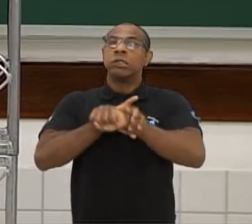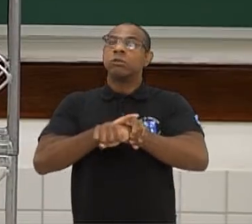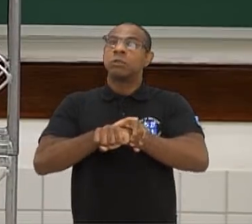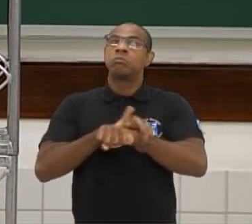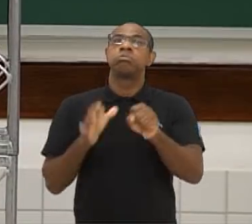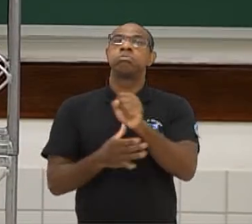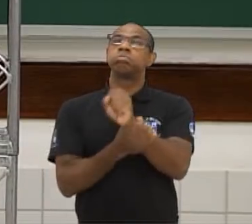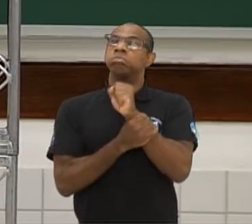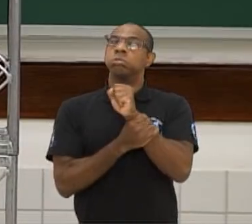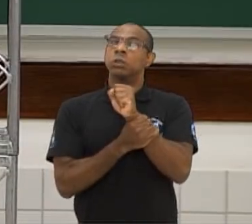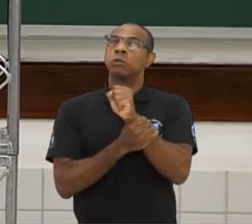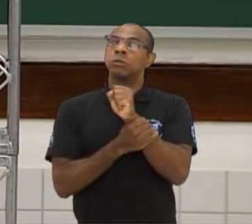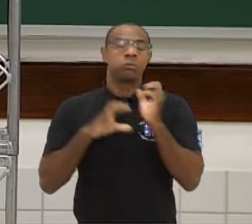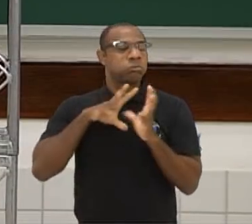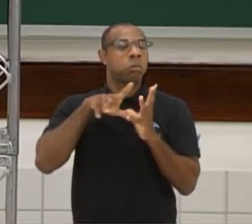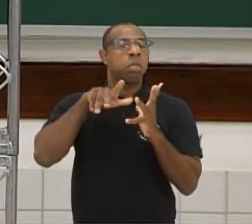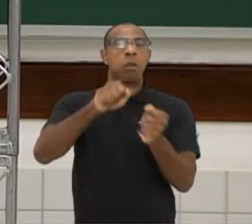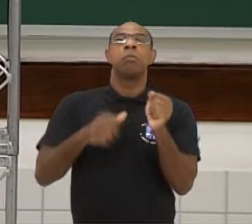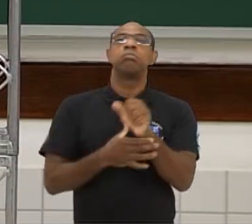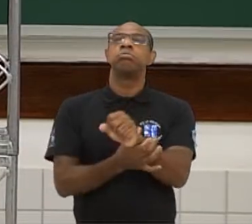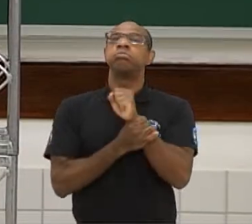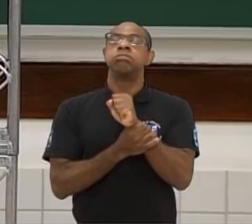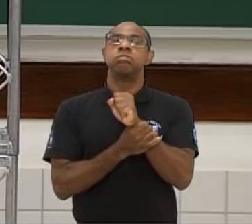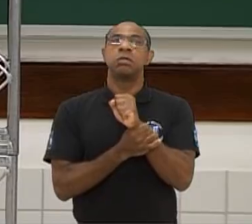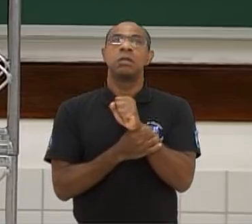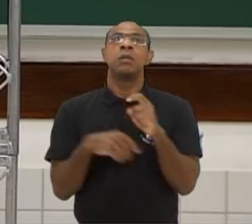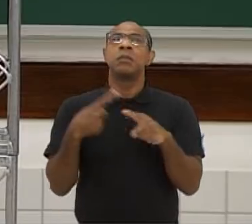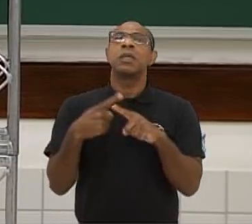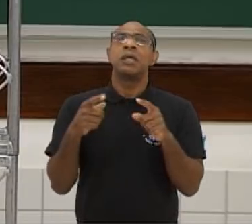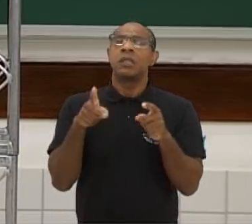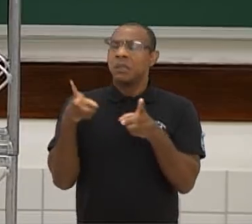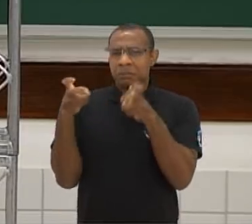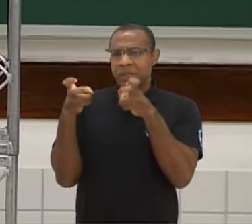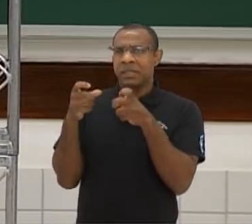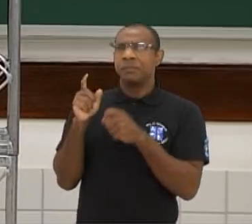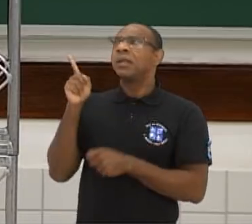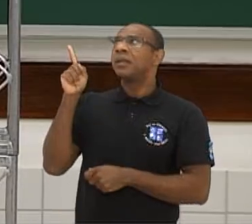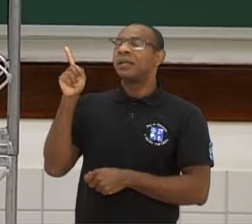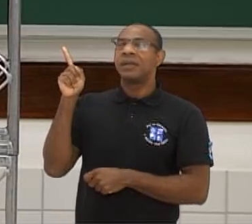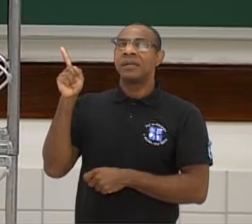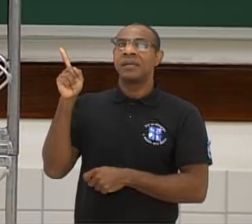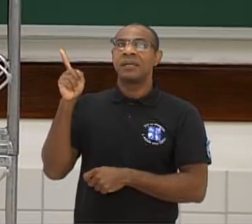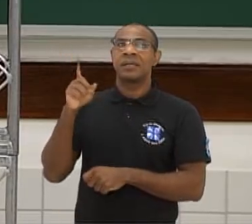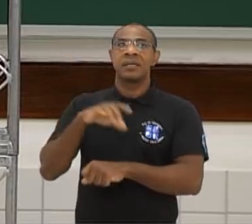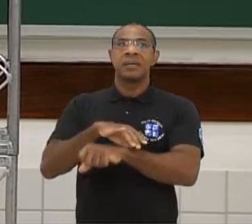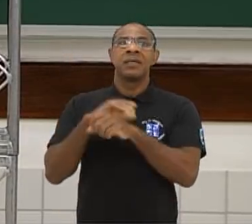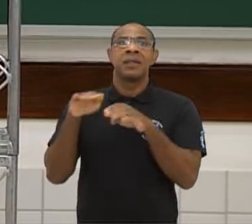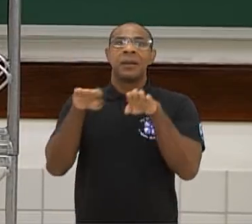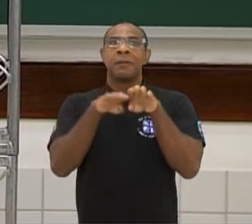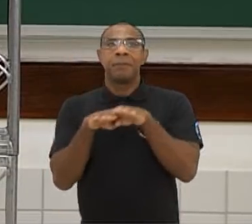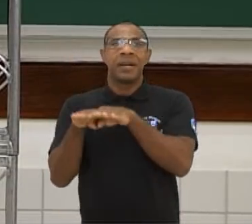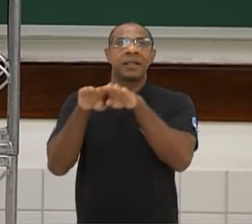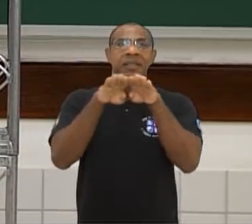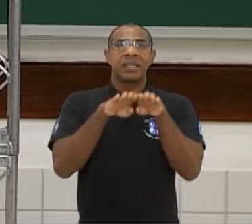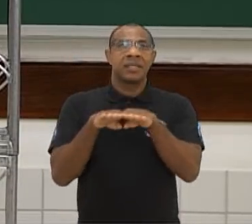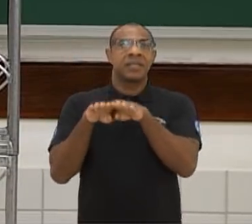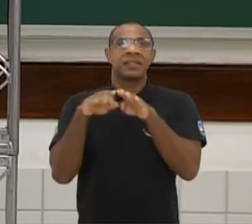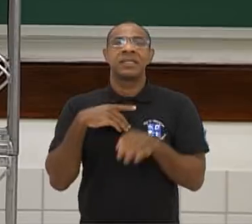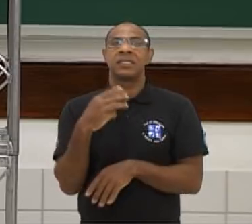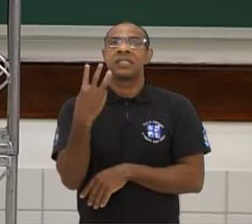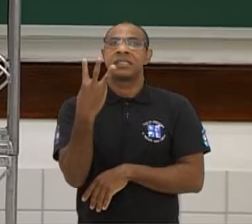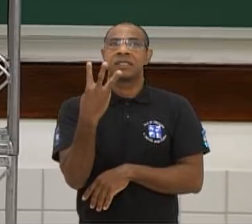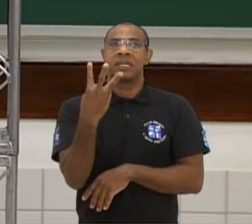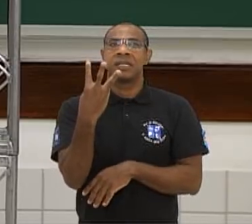a gente tem em todo o mundo, né? Por quê? Porque você pode perceber que o padrão da tomada, ele tem esses